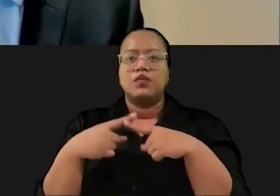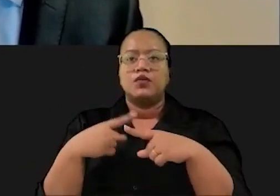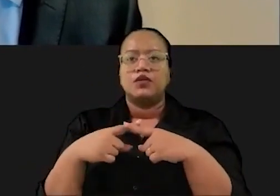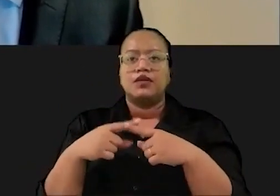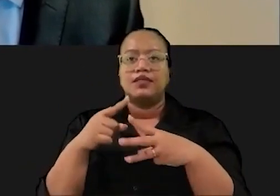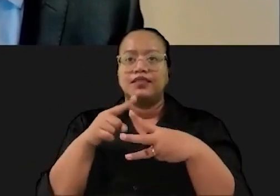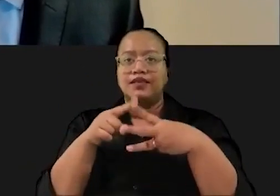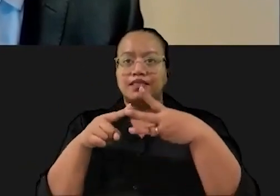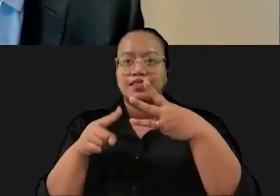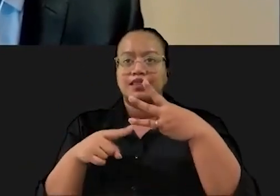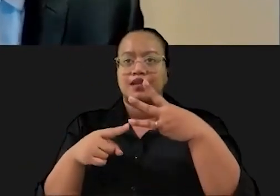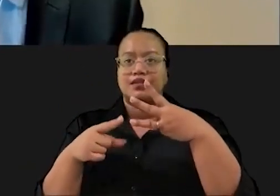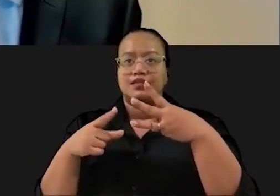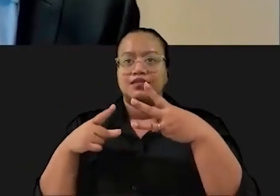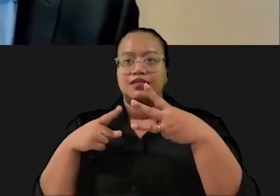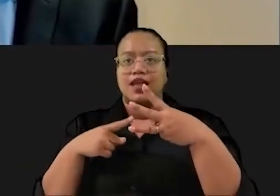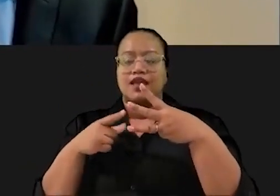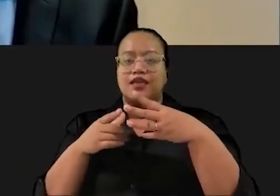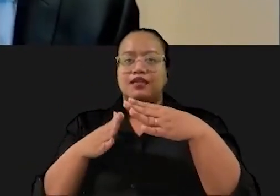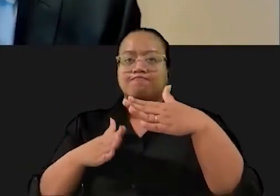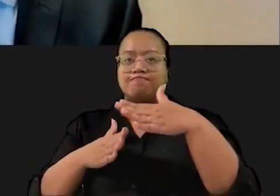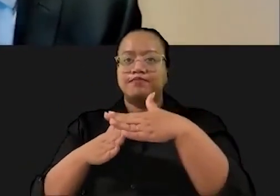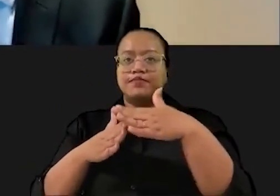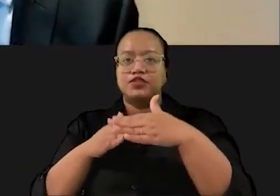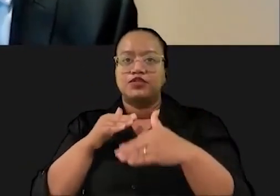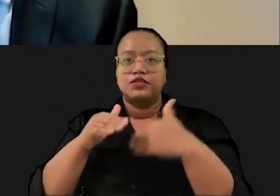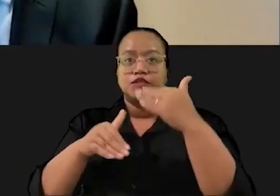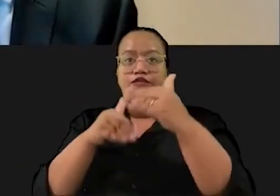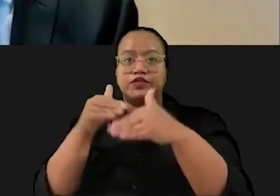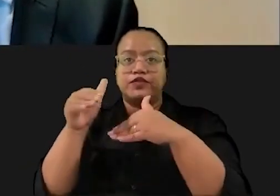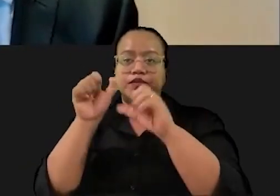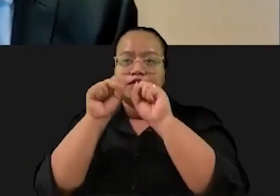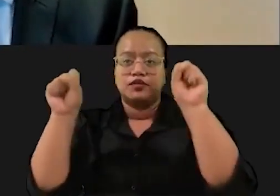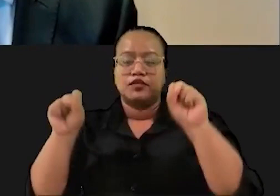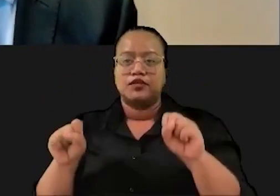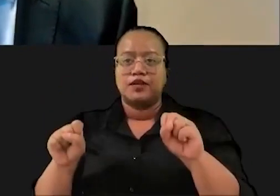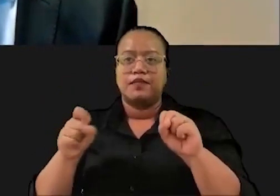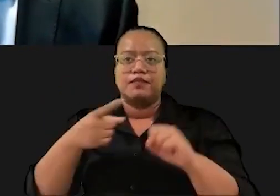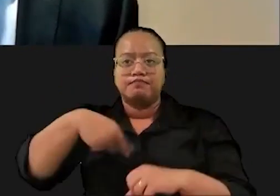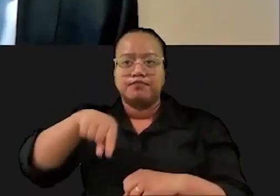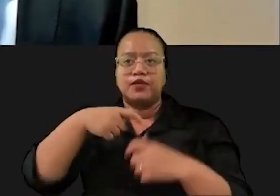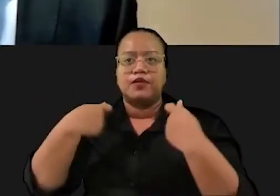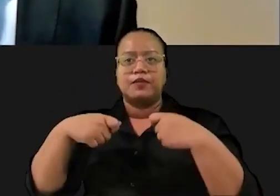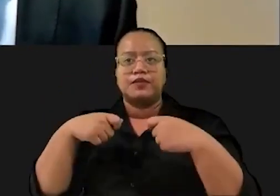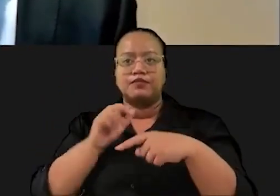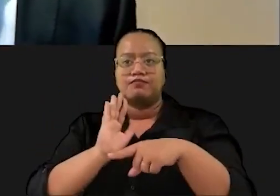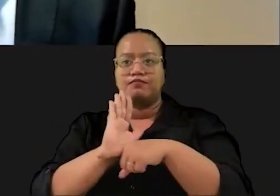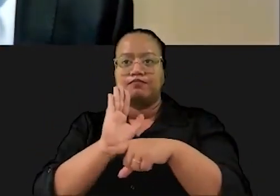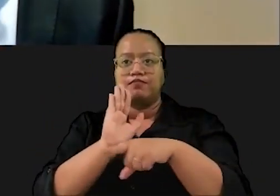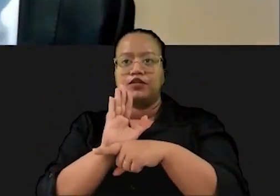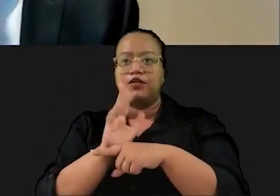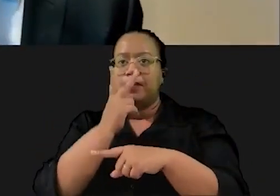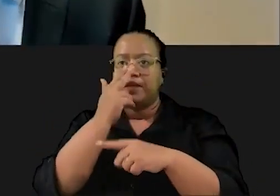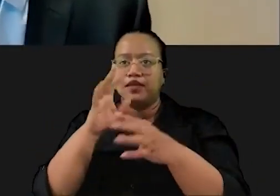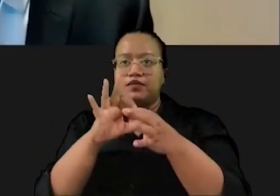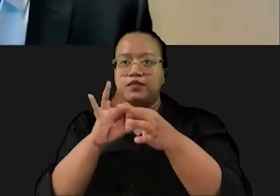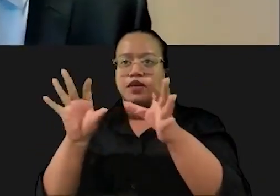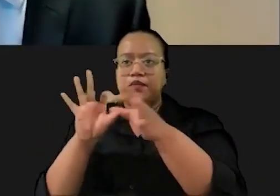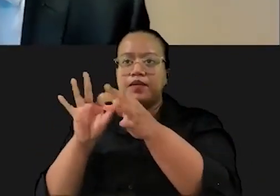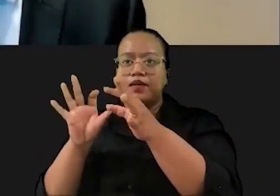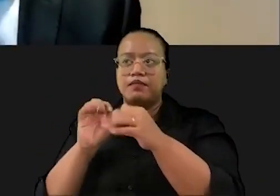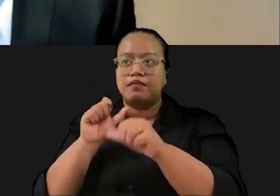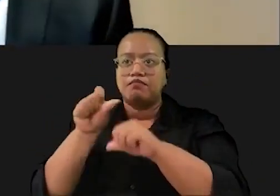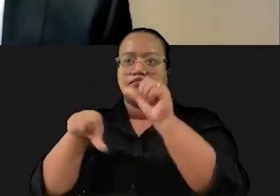melhorar muito para que o sistema pudesse, nós destravarmos as potencialidades do PJE. Bom, com relação à governança,